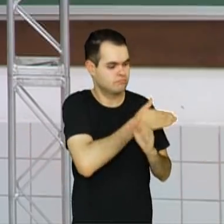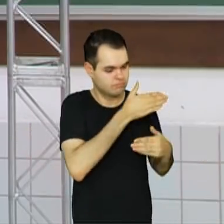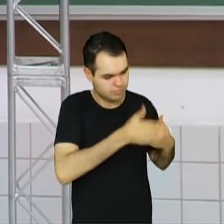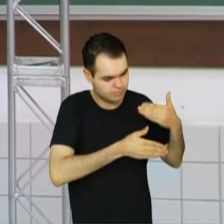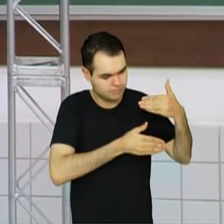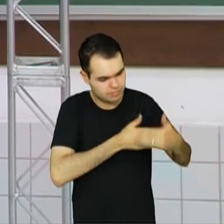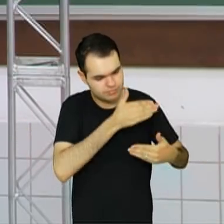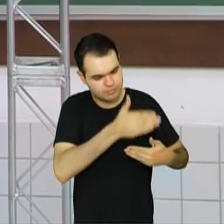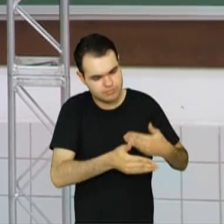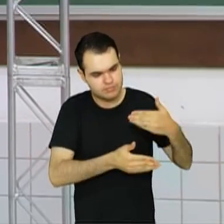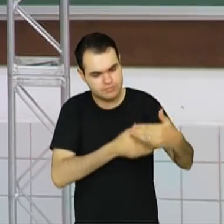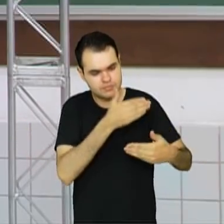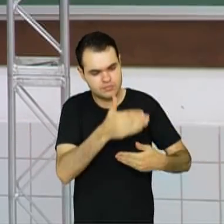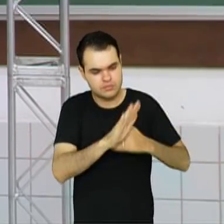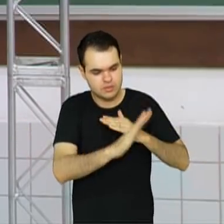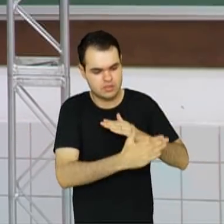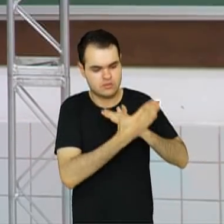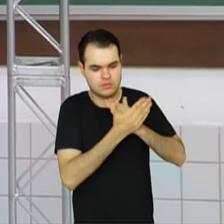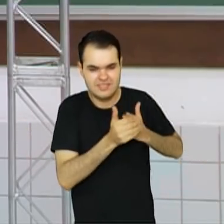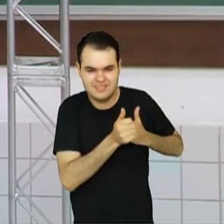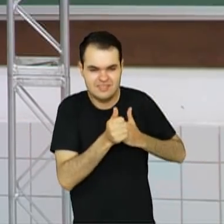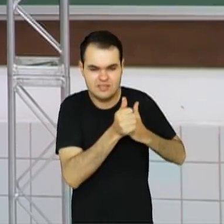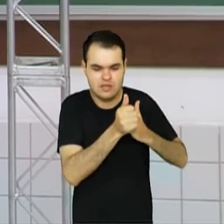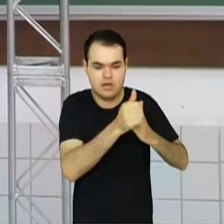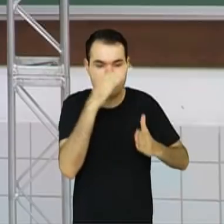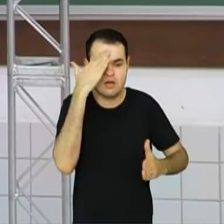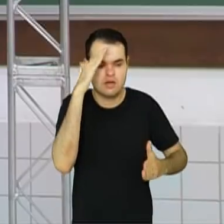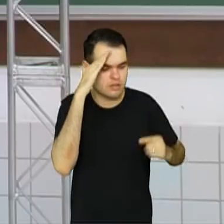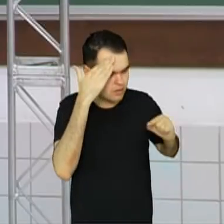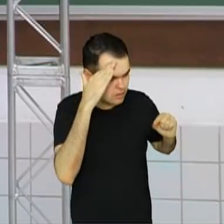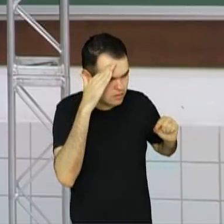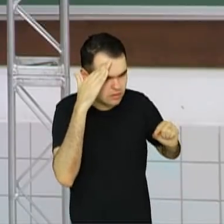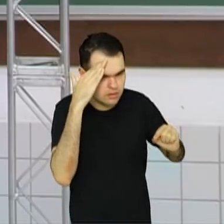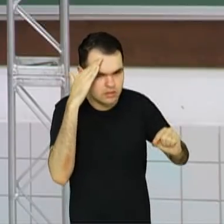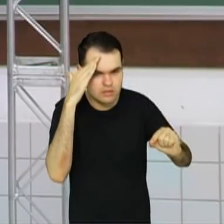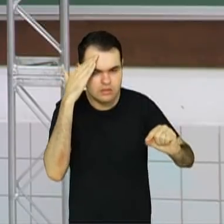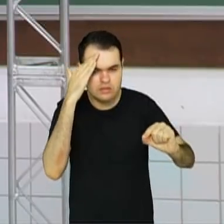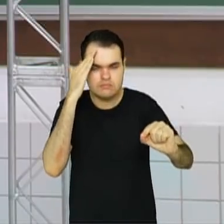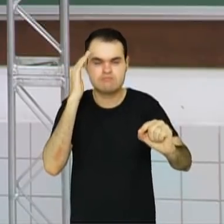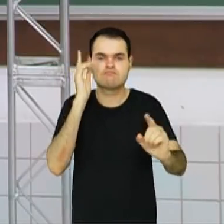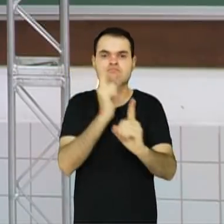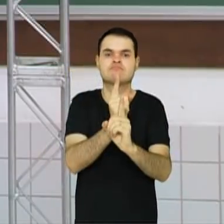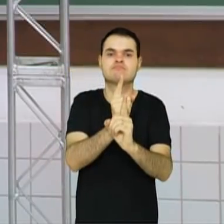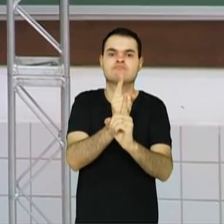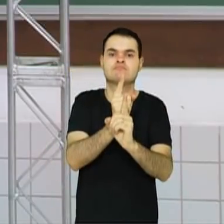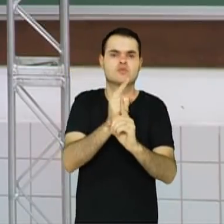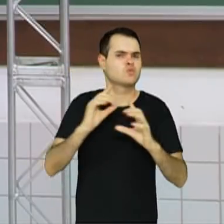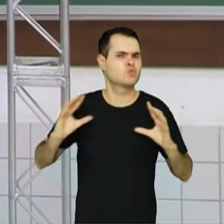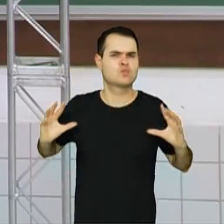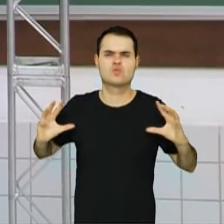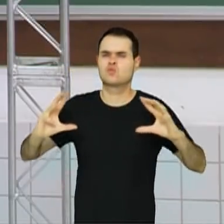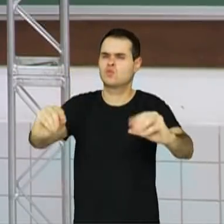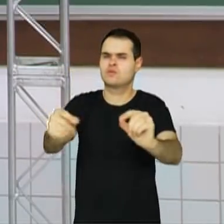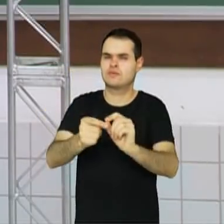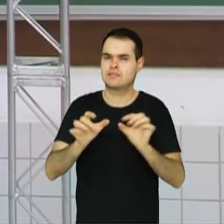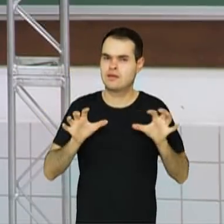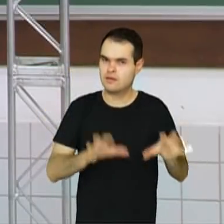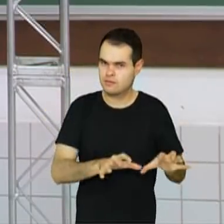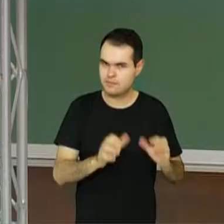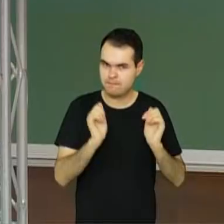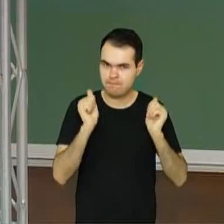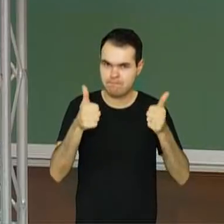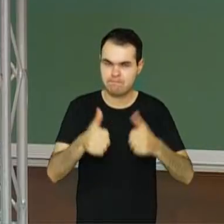caderno são as etapas que servem de guia para a gente resolver um sistema de equações. Todos eles nós vamos fazer da mesma maneira. Ok?